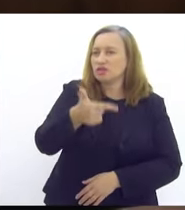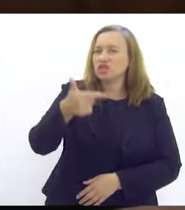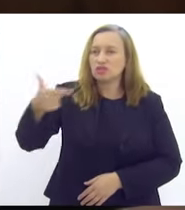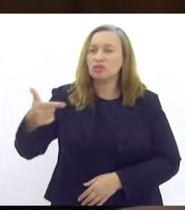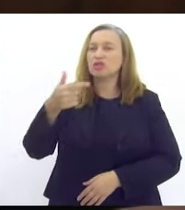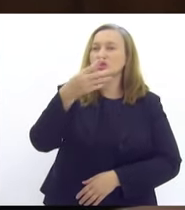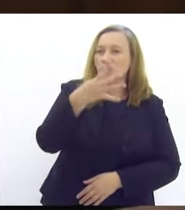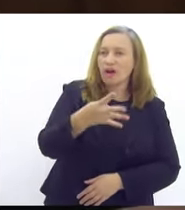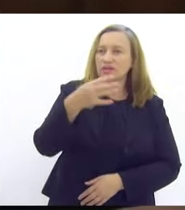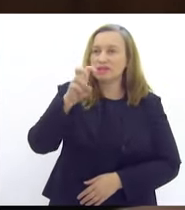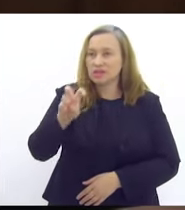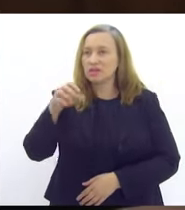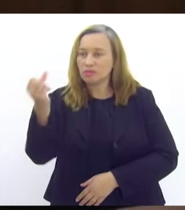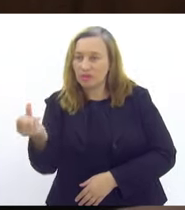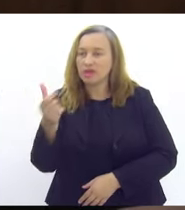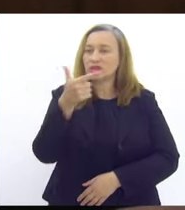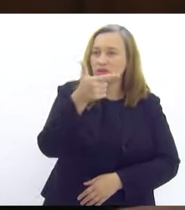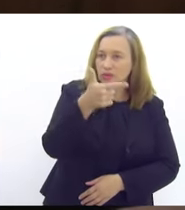456-2023,